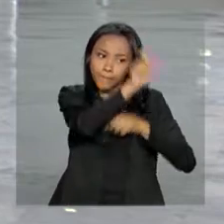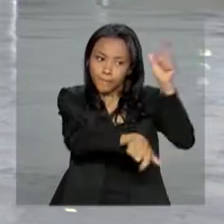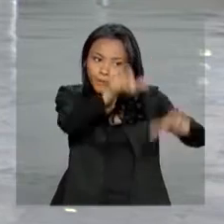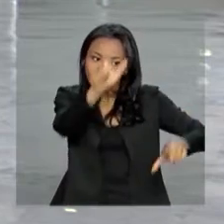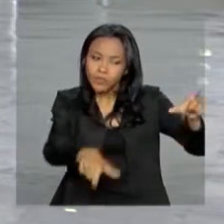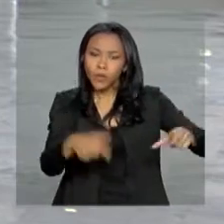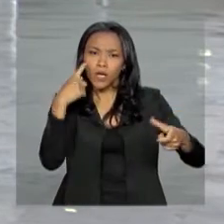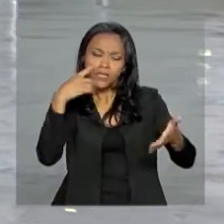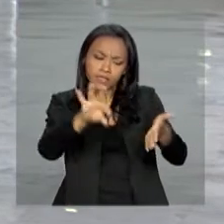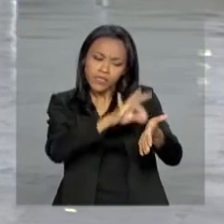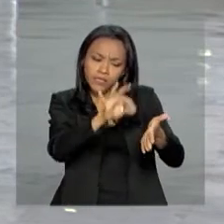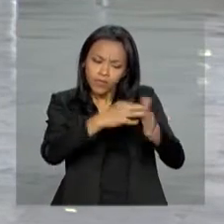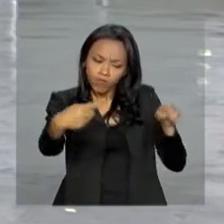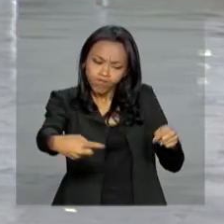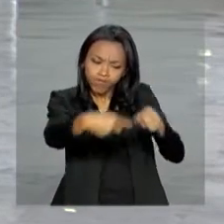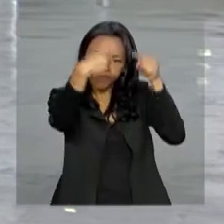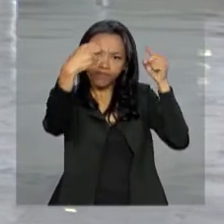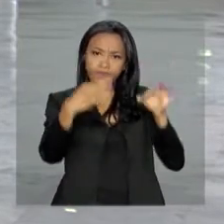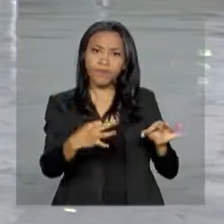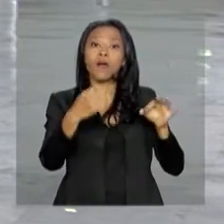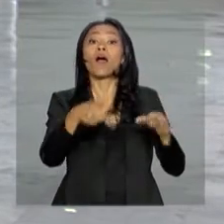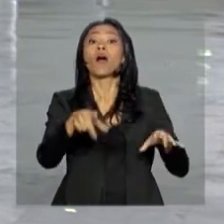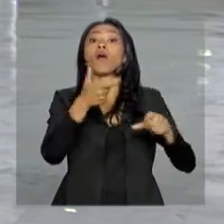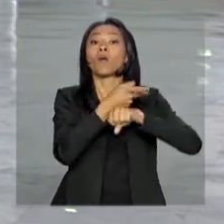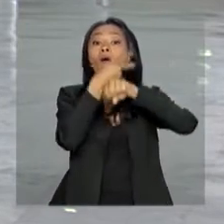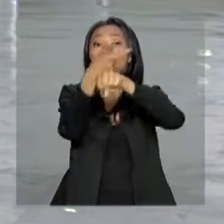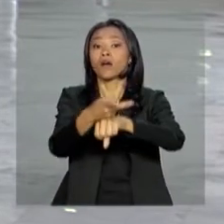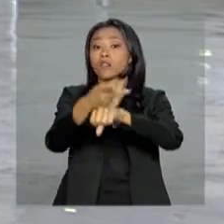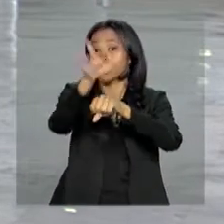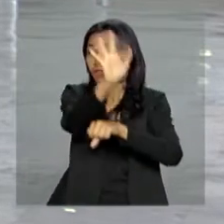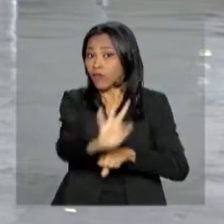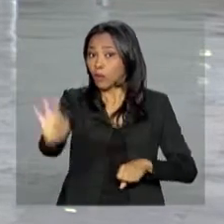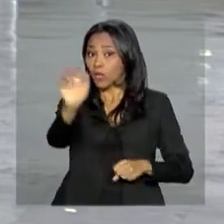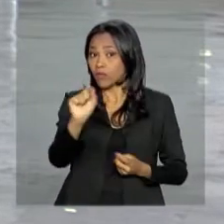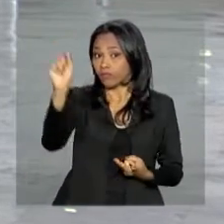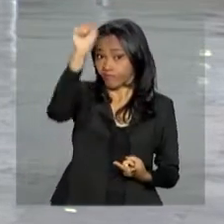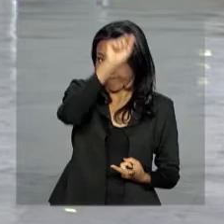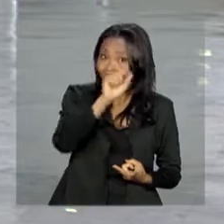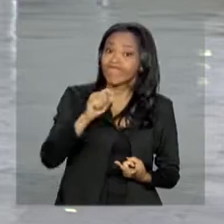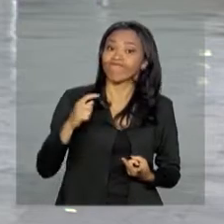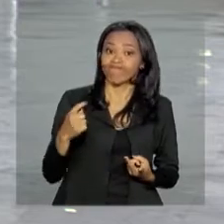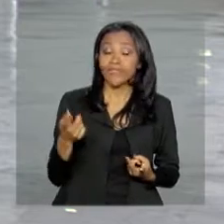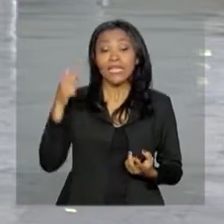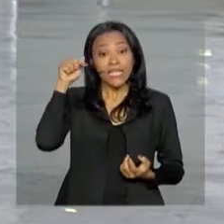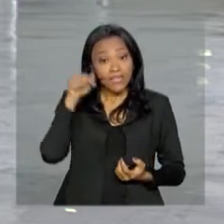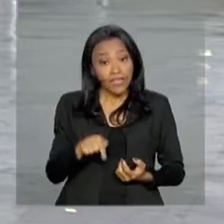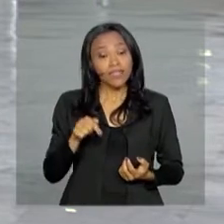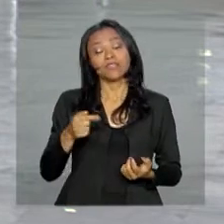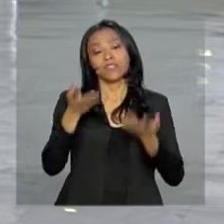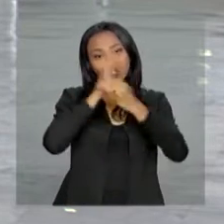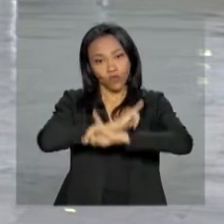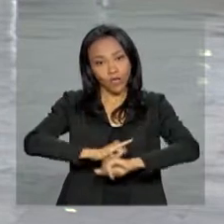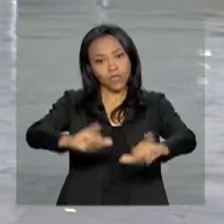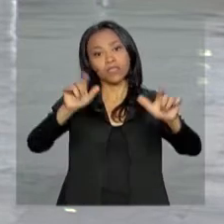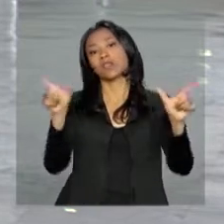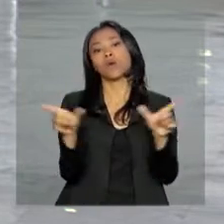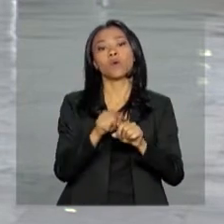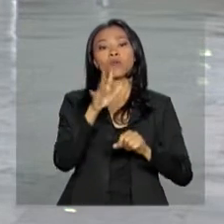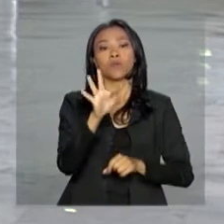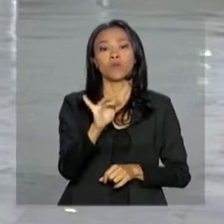dados da inscrição nas instituições de ensino nesta edição estão já estão colocados é